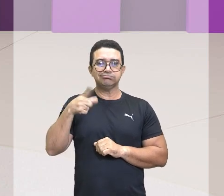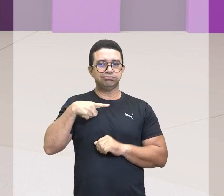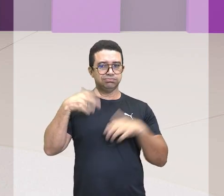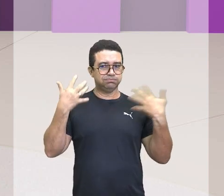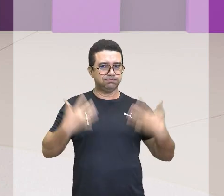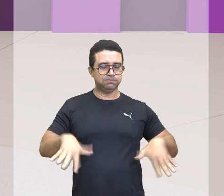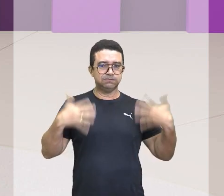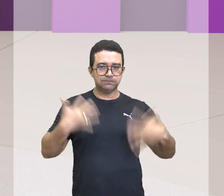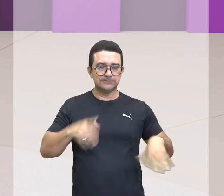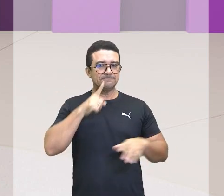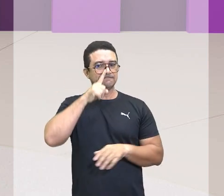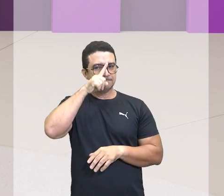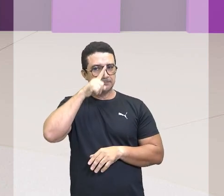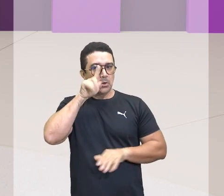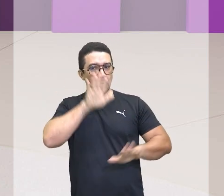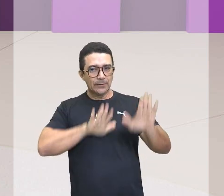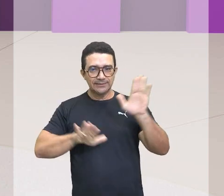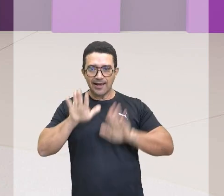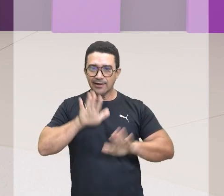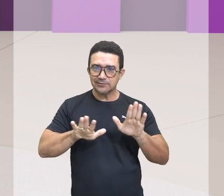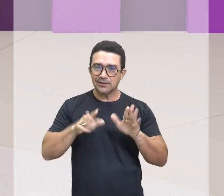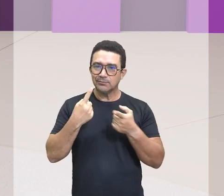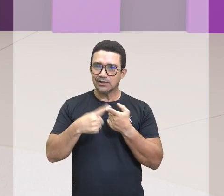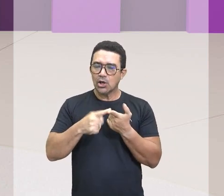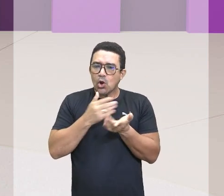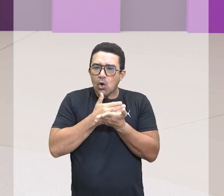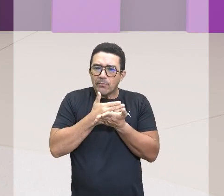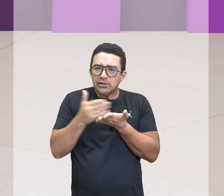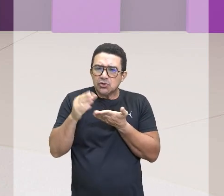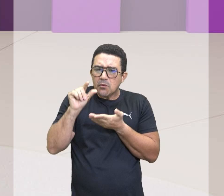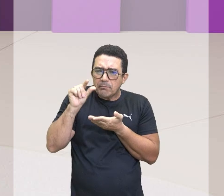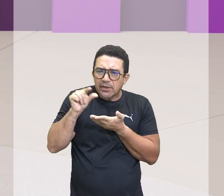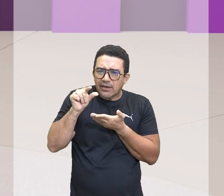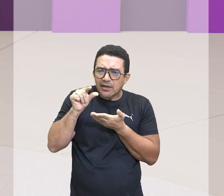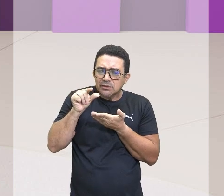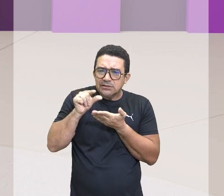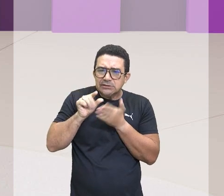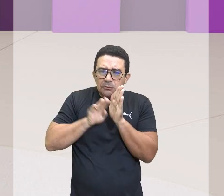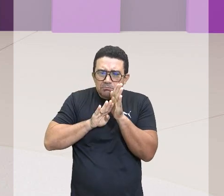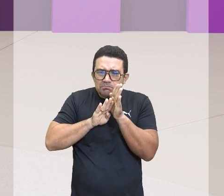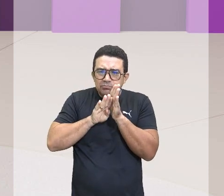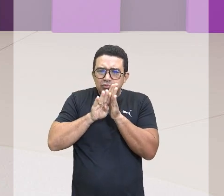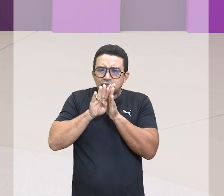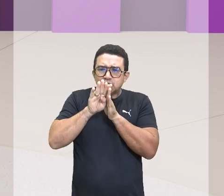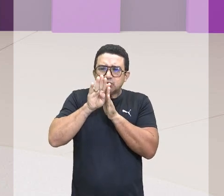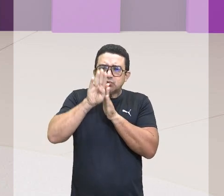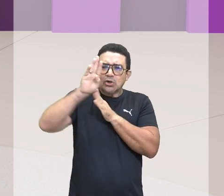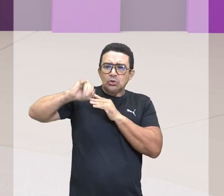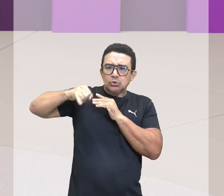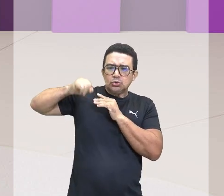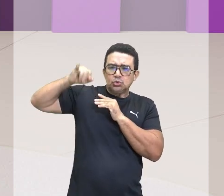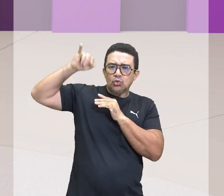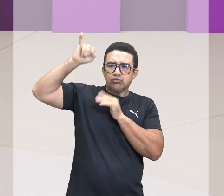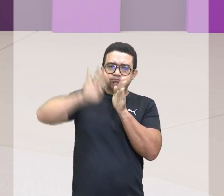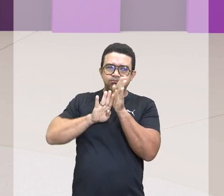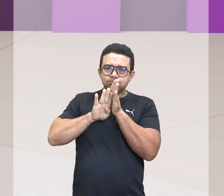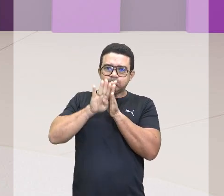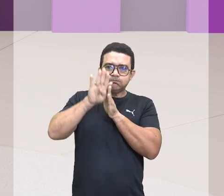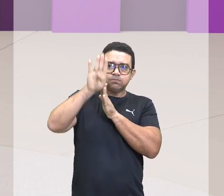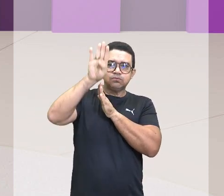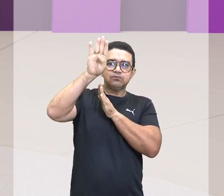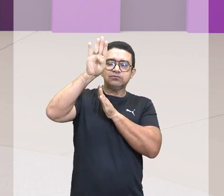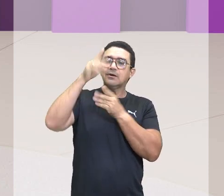de neve. Olha aí, ó, ele começou ali com valor e esse valor está crescendo muito rápido. Por